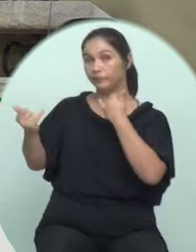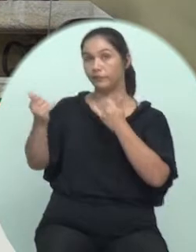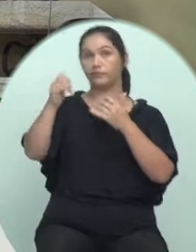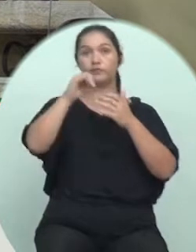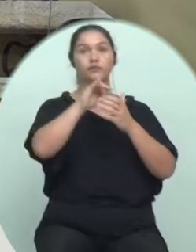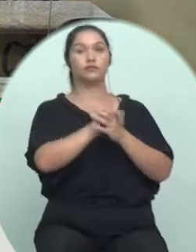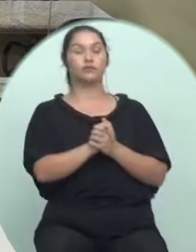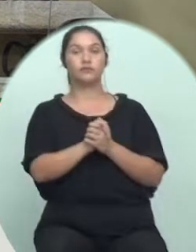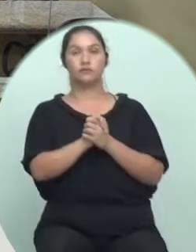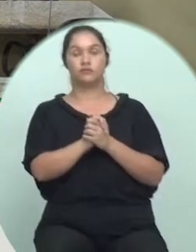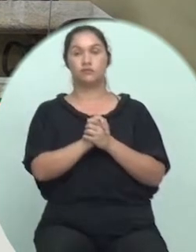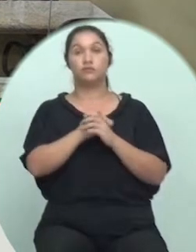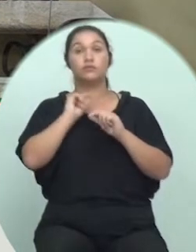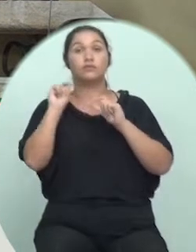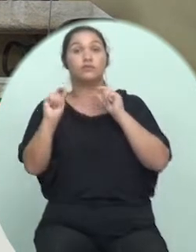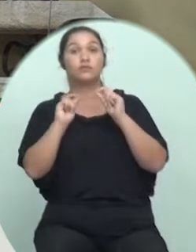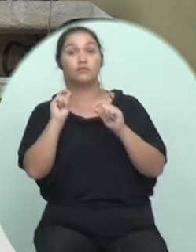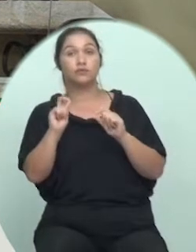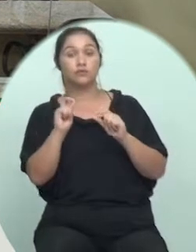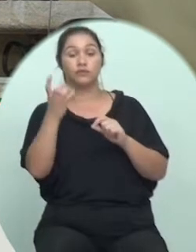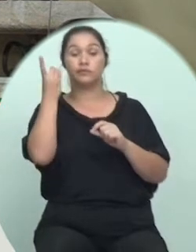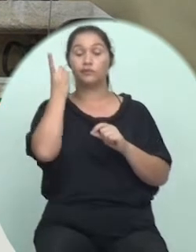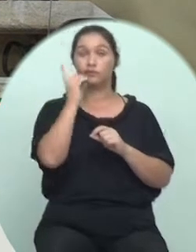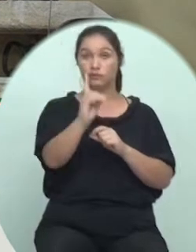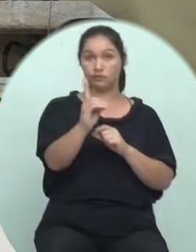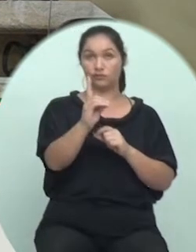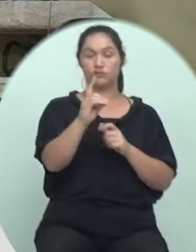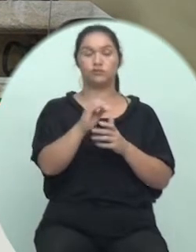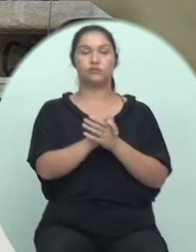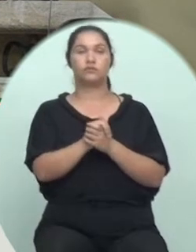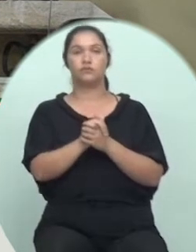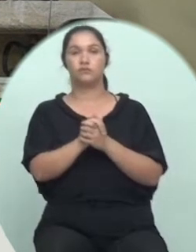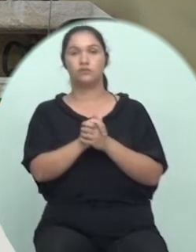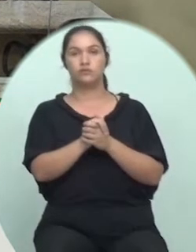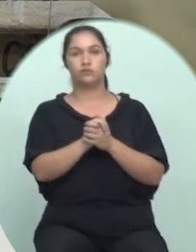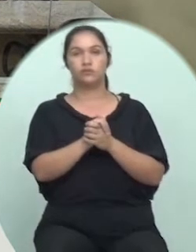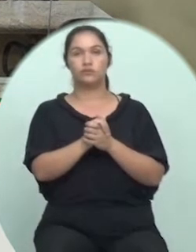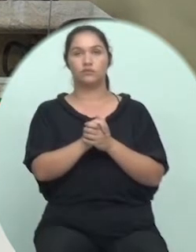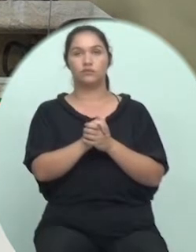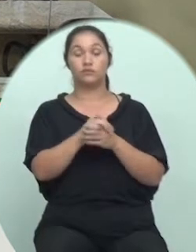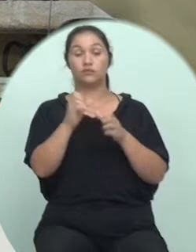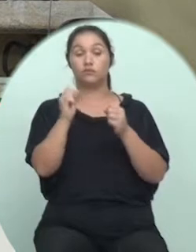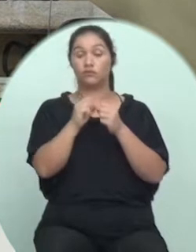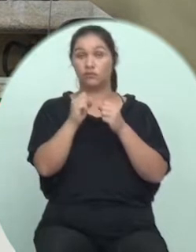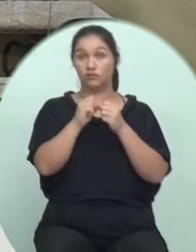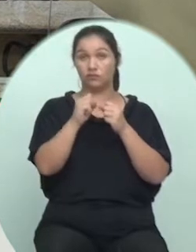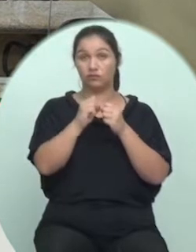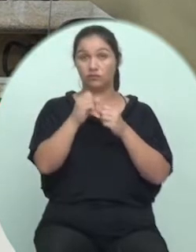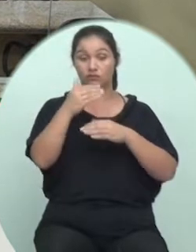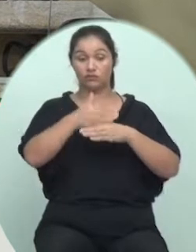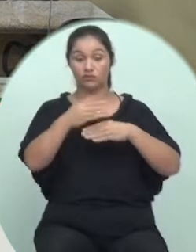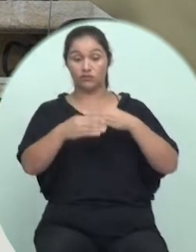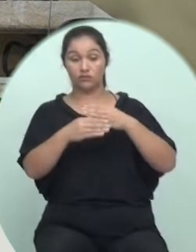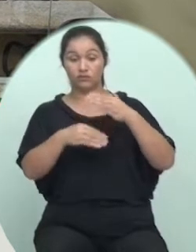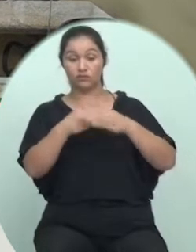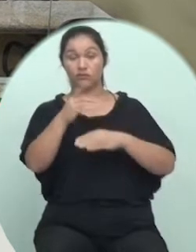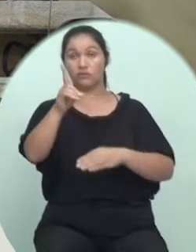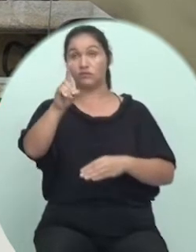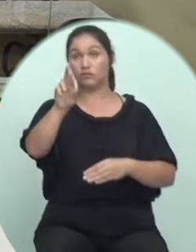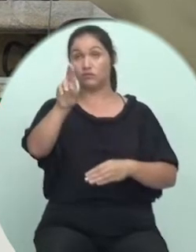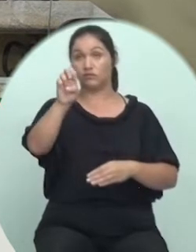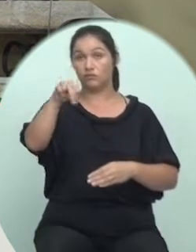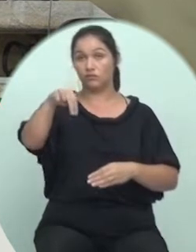informada esta Casa Legislativa a data na qual será realizada a revisão e construção da drenagem